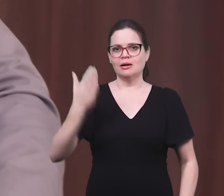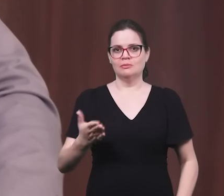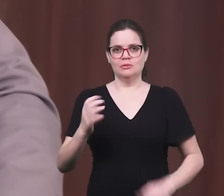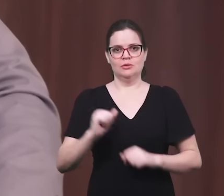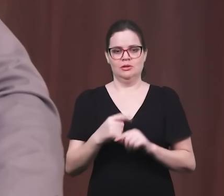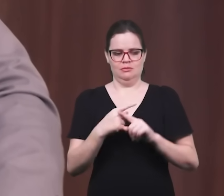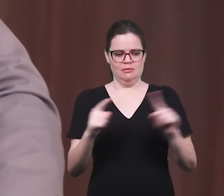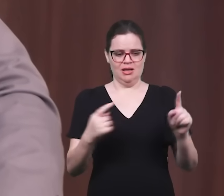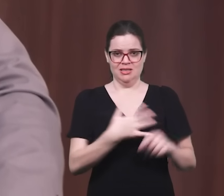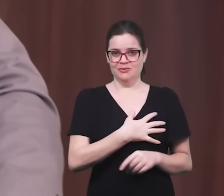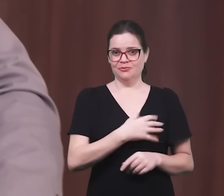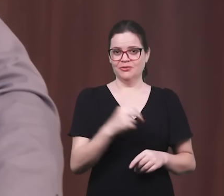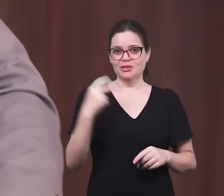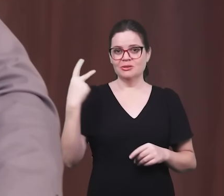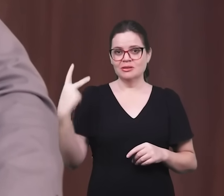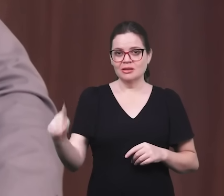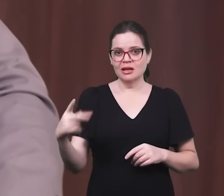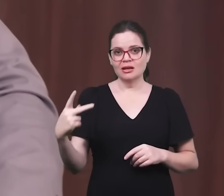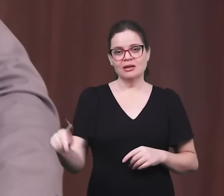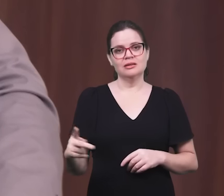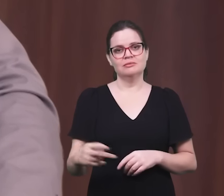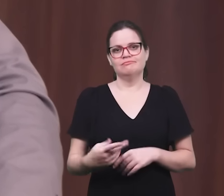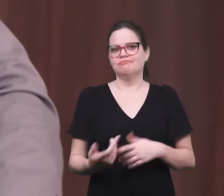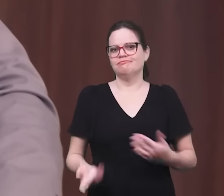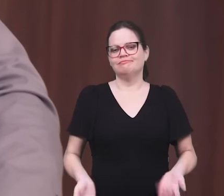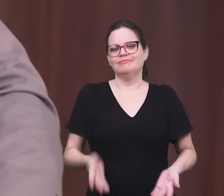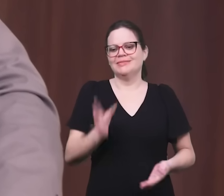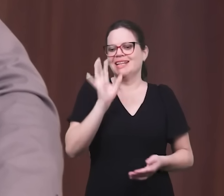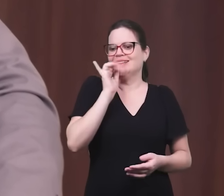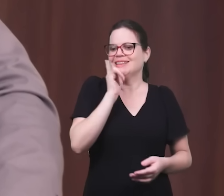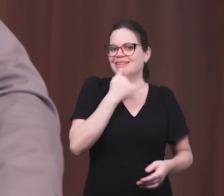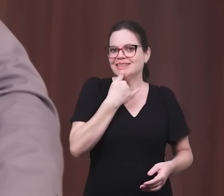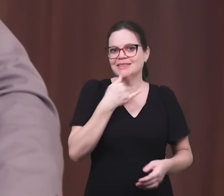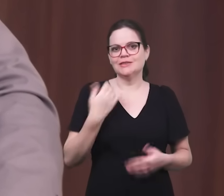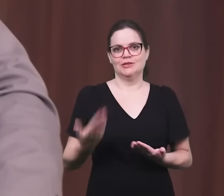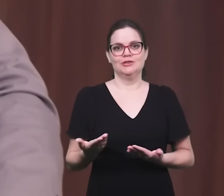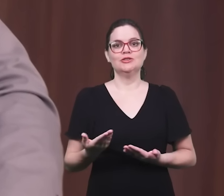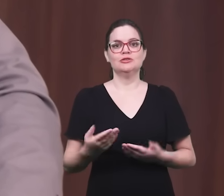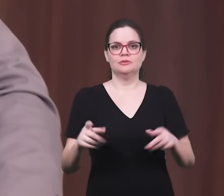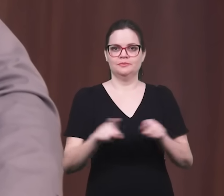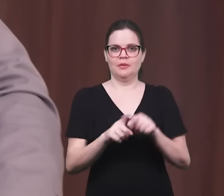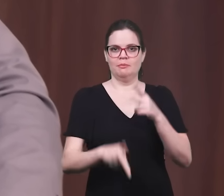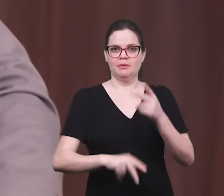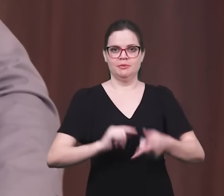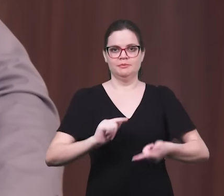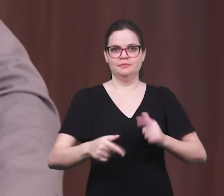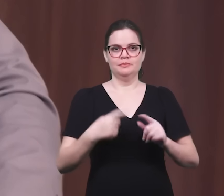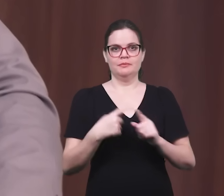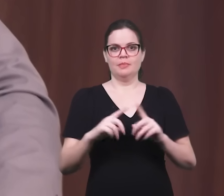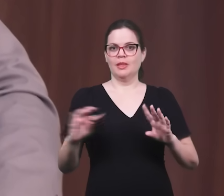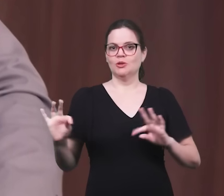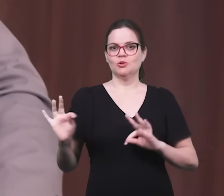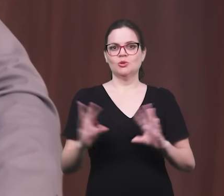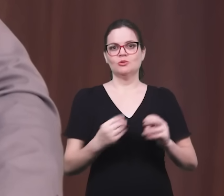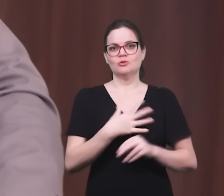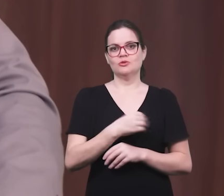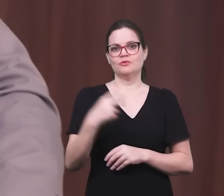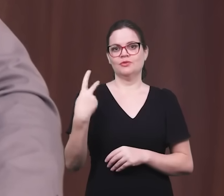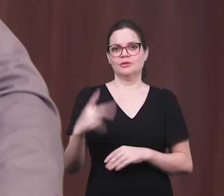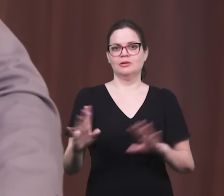os filhos Exatamente, foi um motivo de grande tristeza para ele e para Israel. exatamente. Os filhos todos se